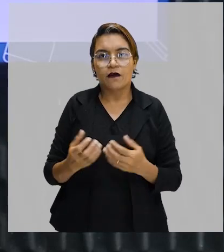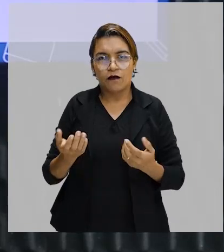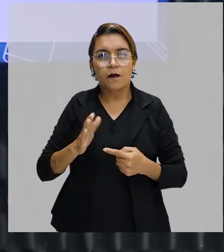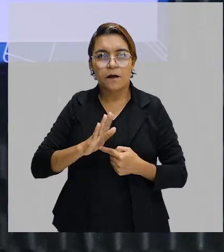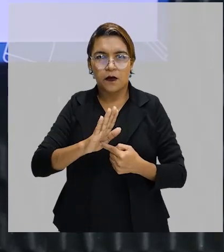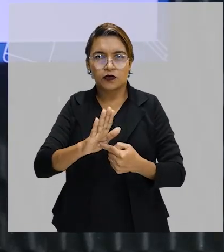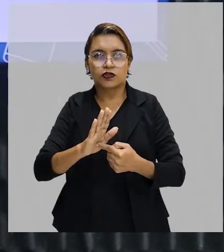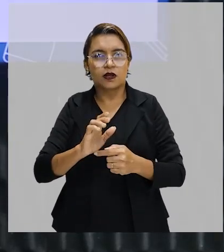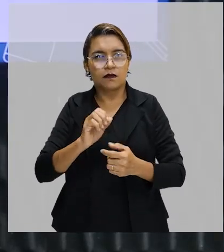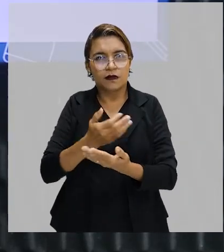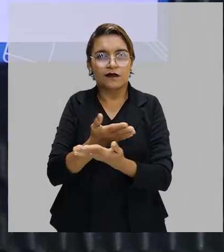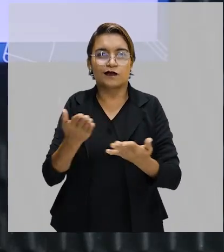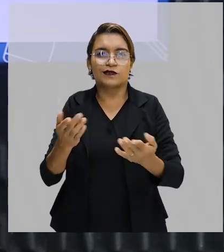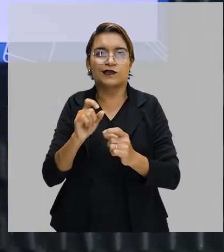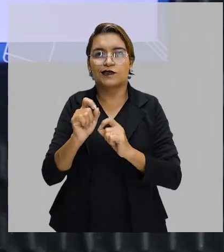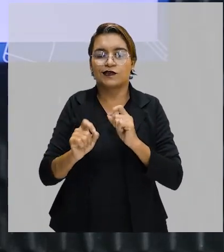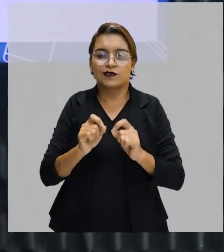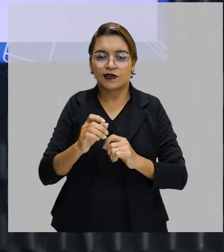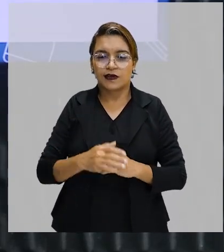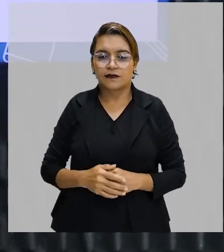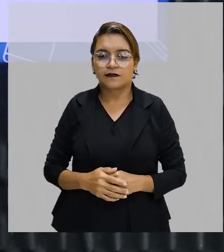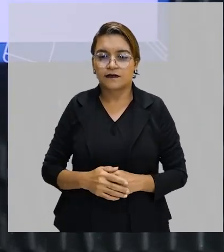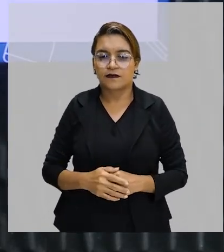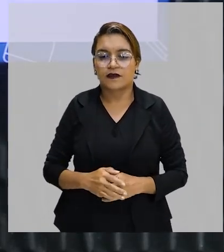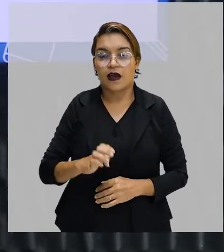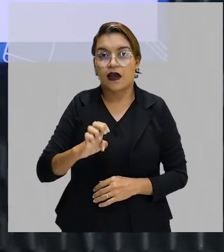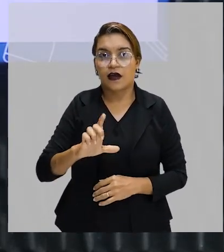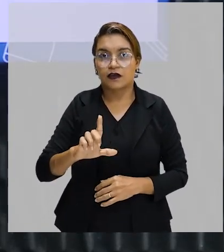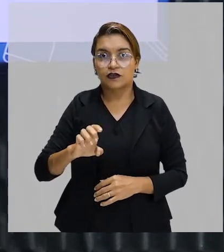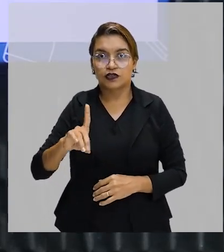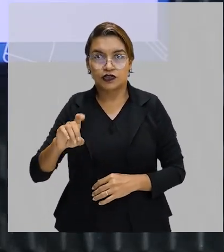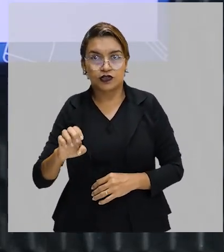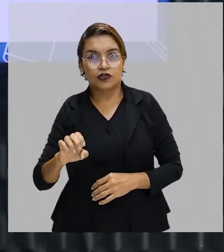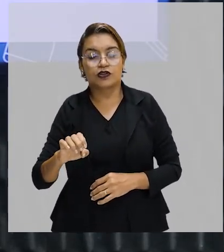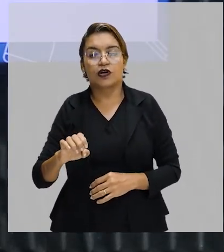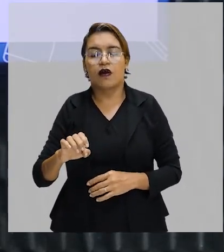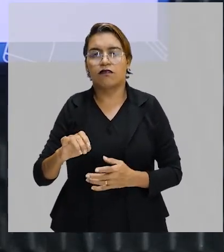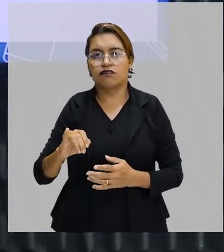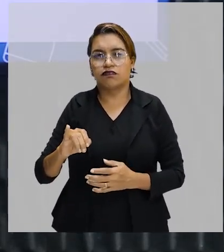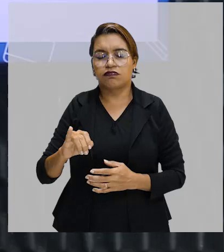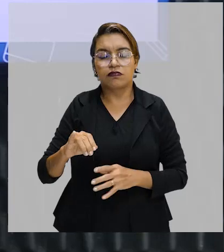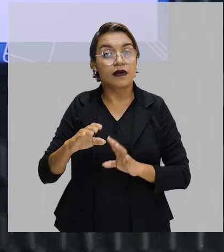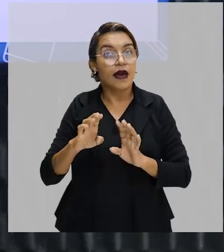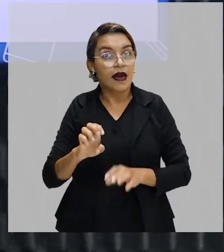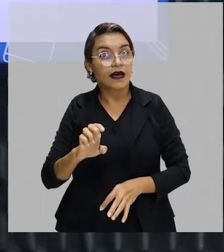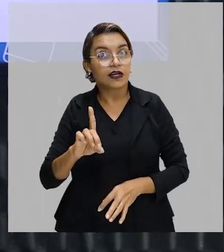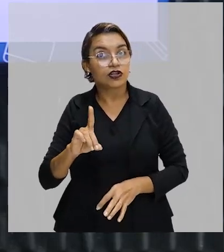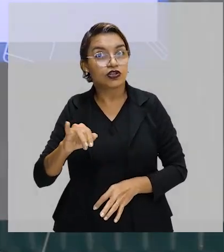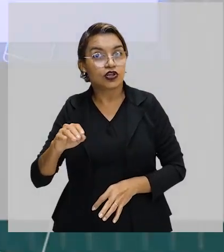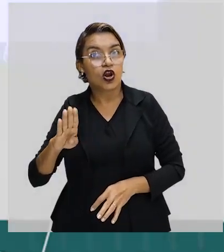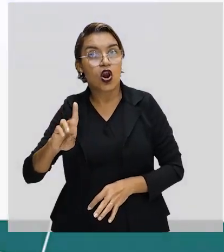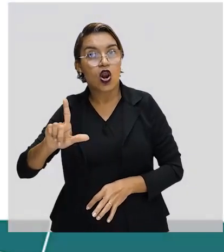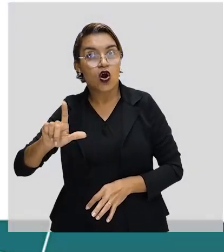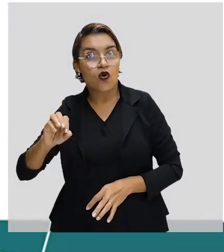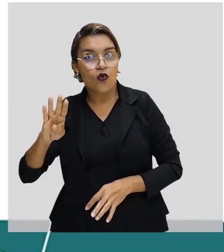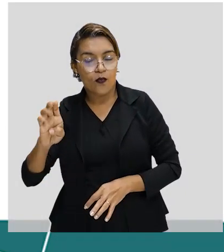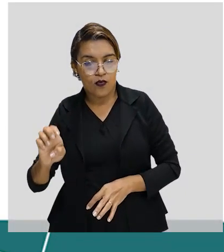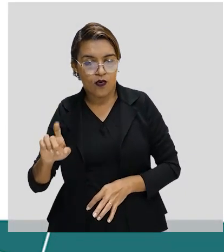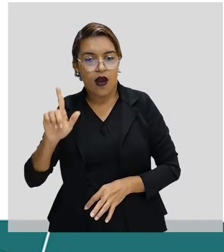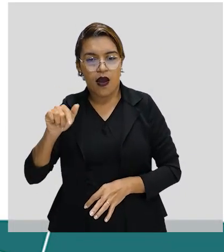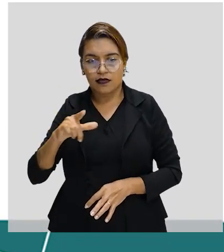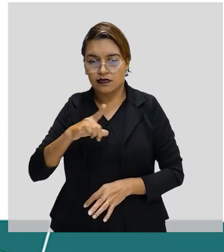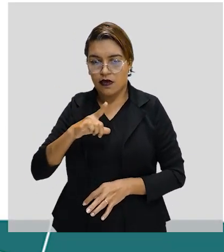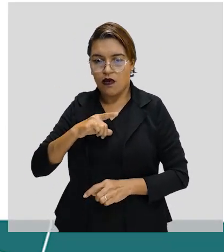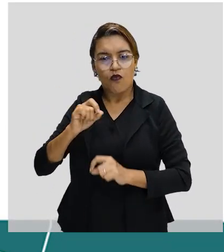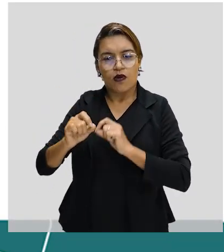colaboração de especialista no caso do Edi Lobo trazer para vocês algumas Produções Tá bom a gente